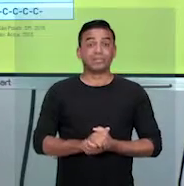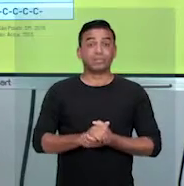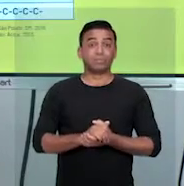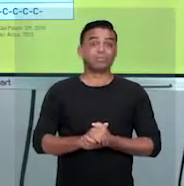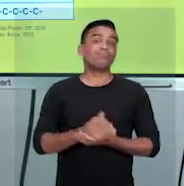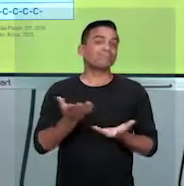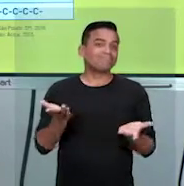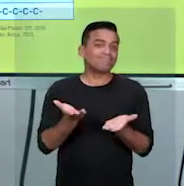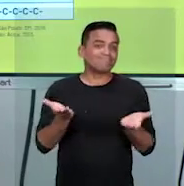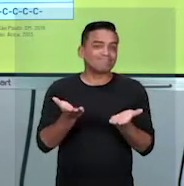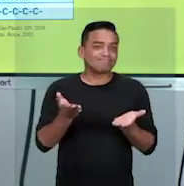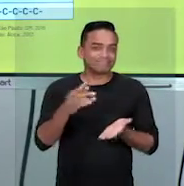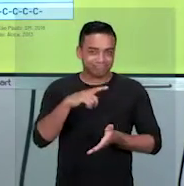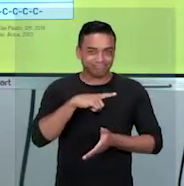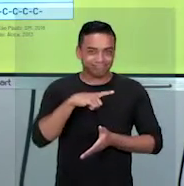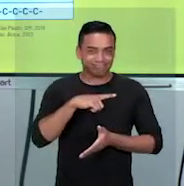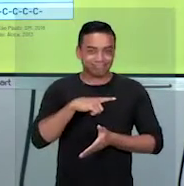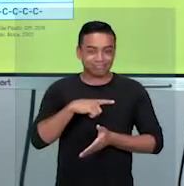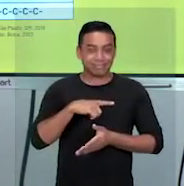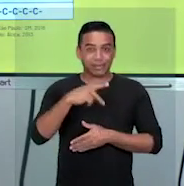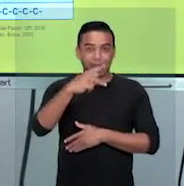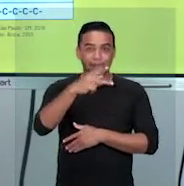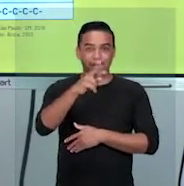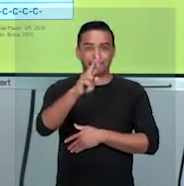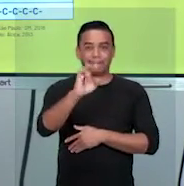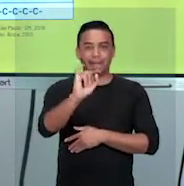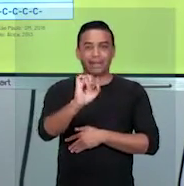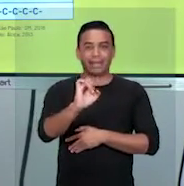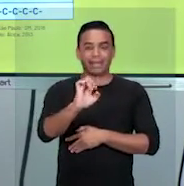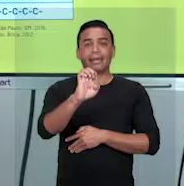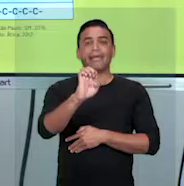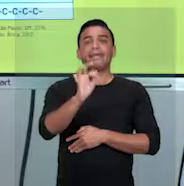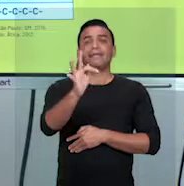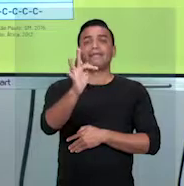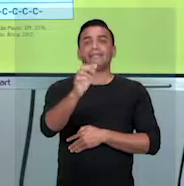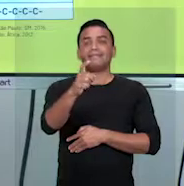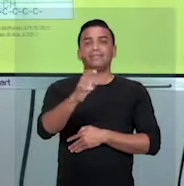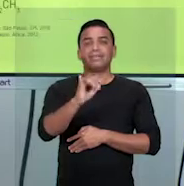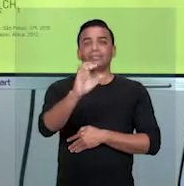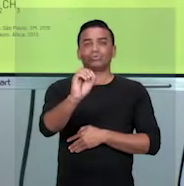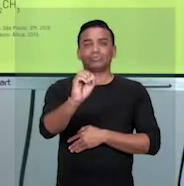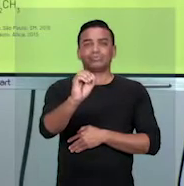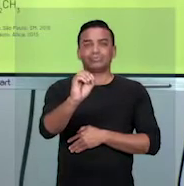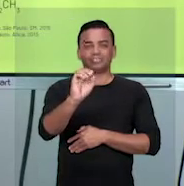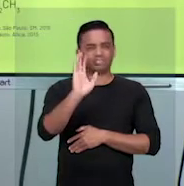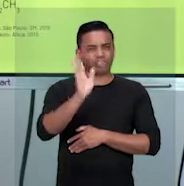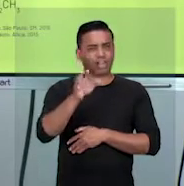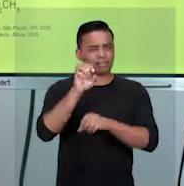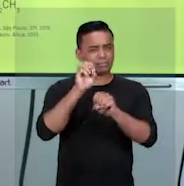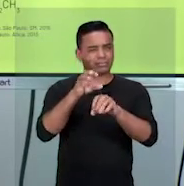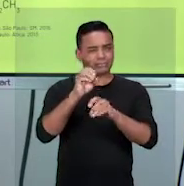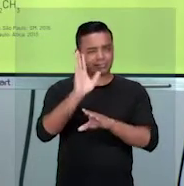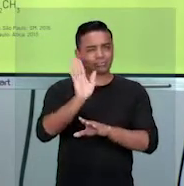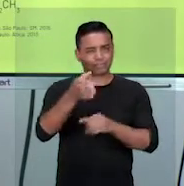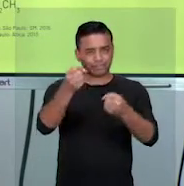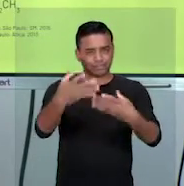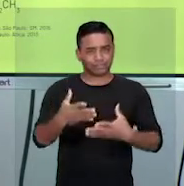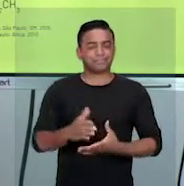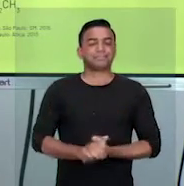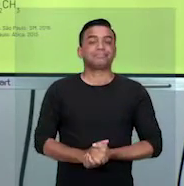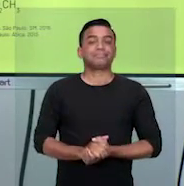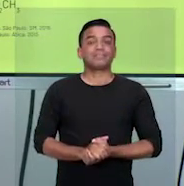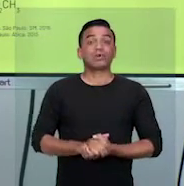E aqui nós temos os prefixos, né, que já trabalhamos aqui com vocês. Bom, e as ramificações?